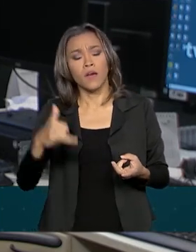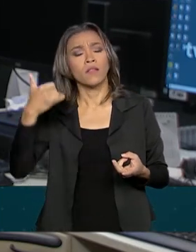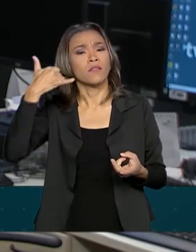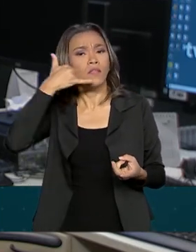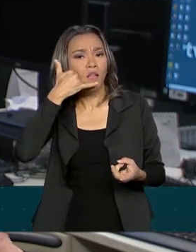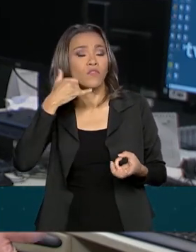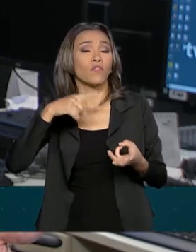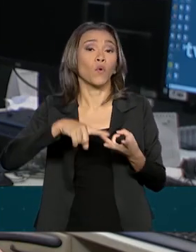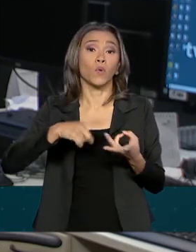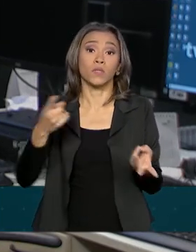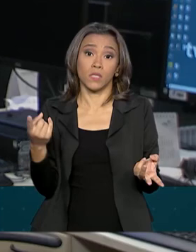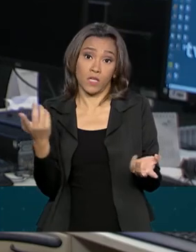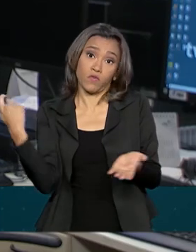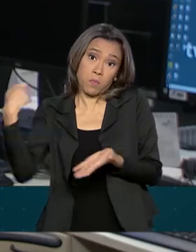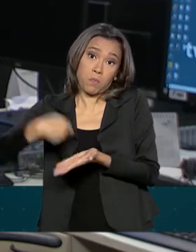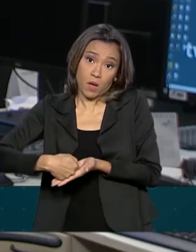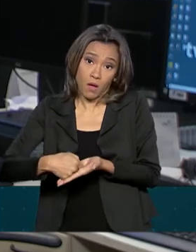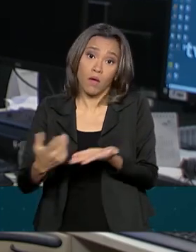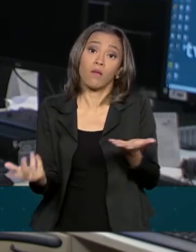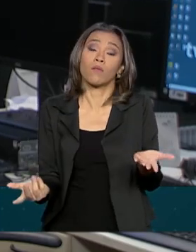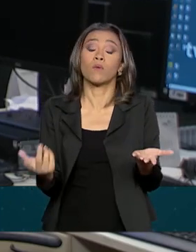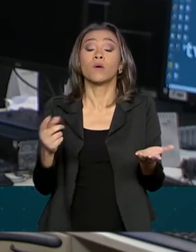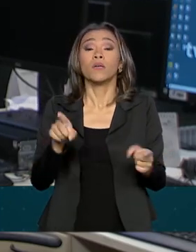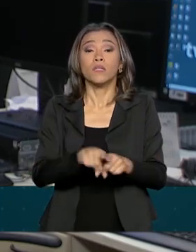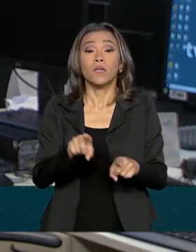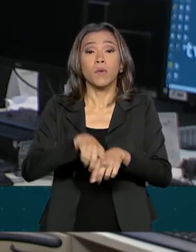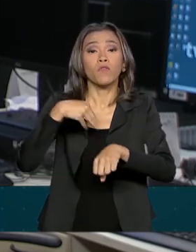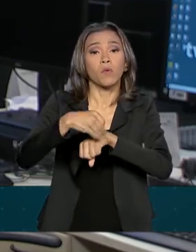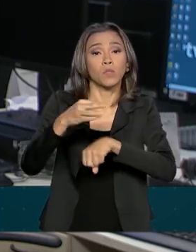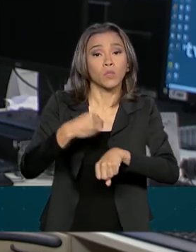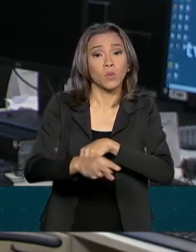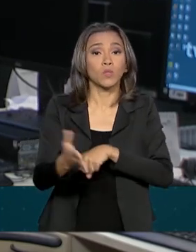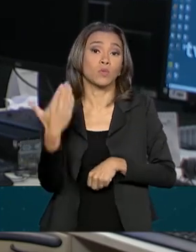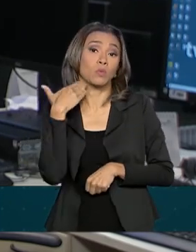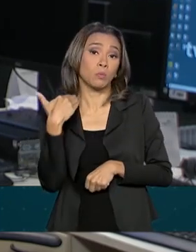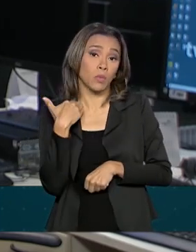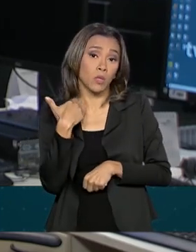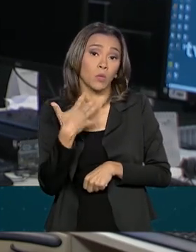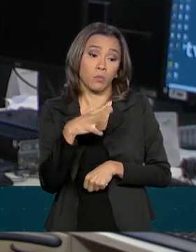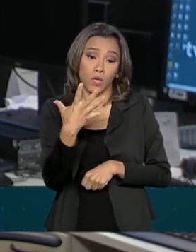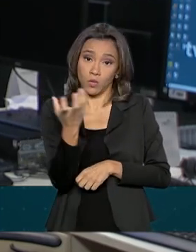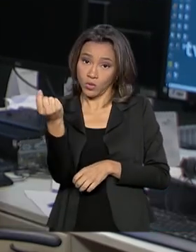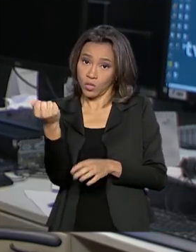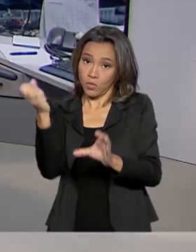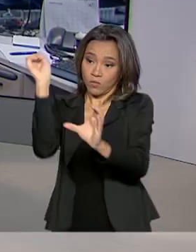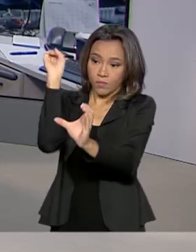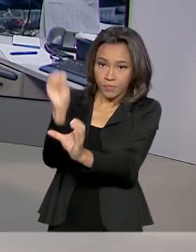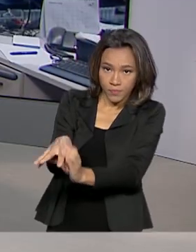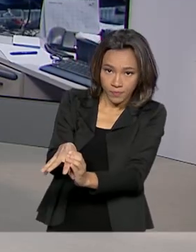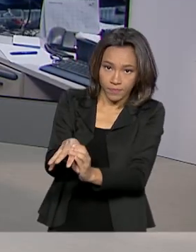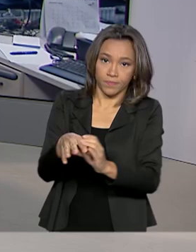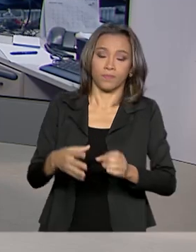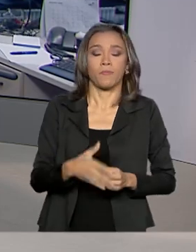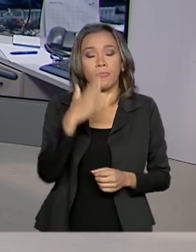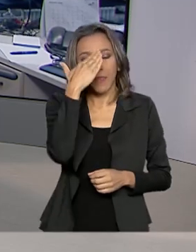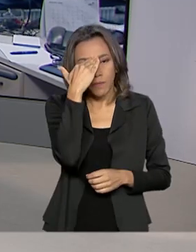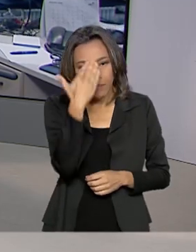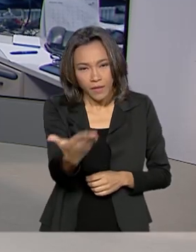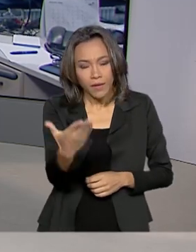realizado o pagamento maior, valor pago e dados bancários para restituição, Renata. Obrigada, Dimas, pelas suas